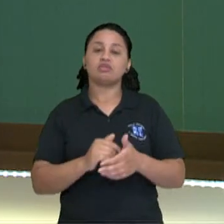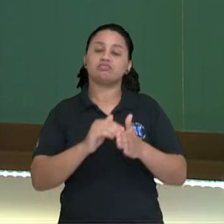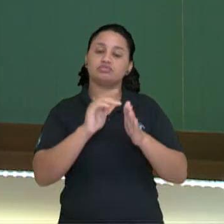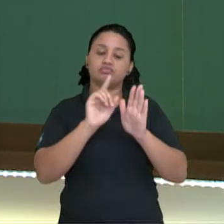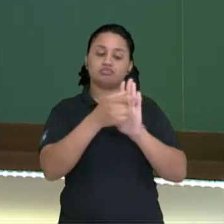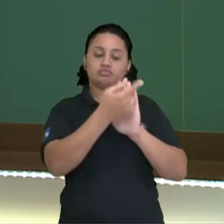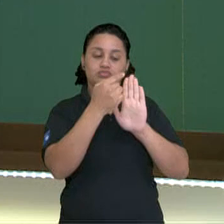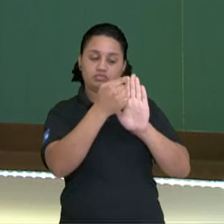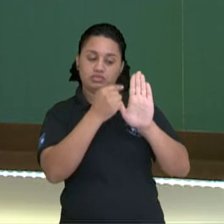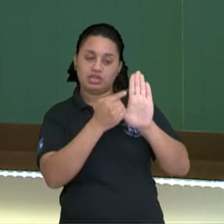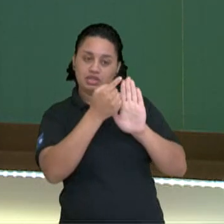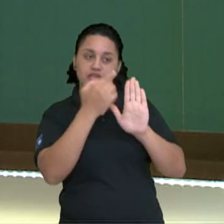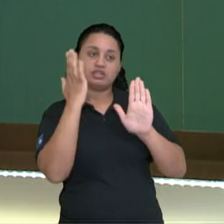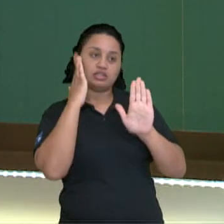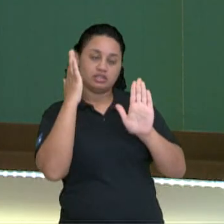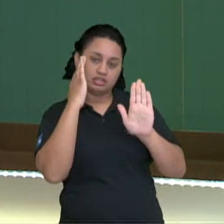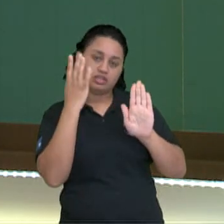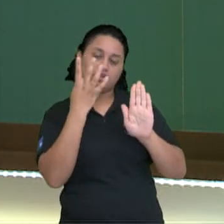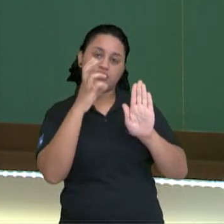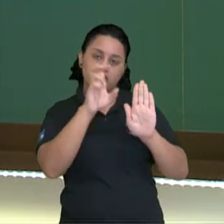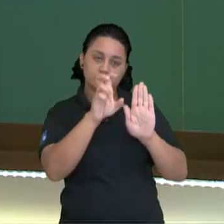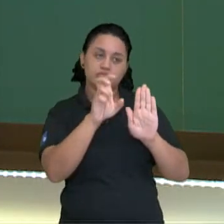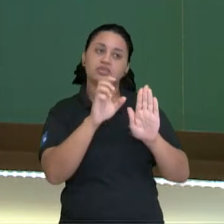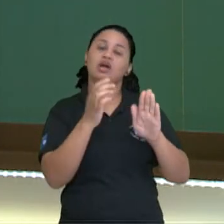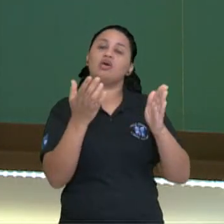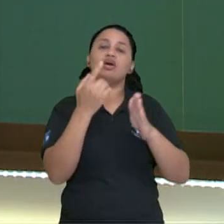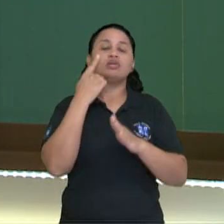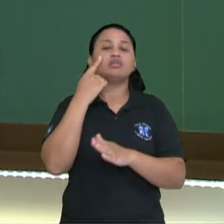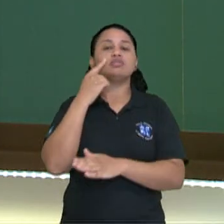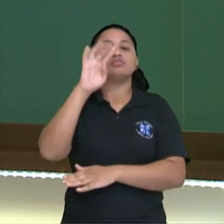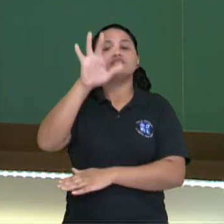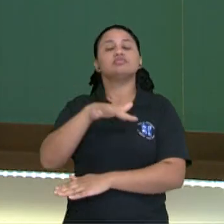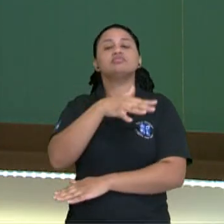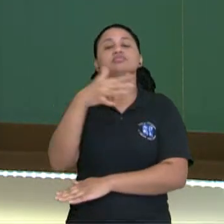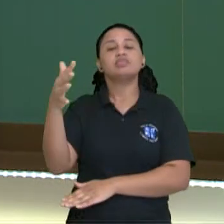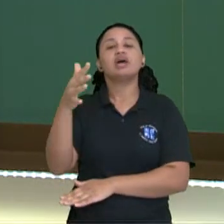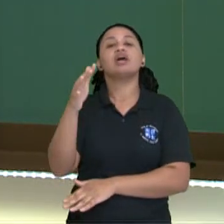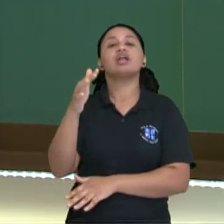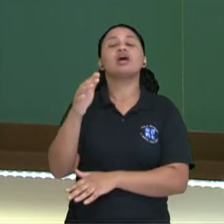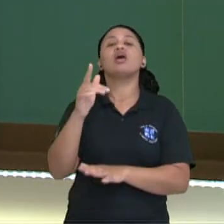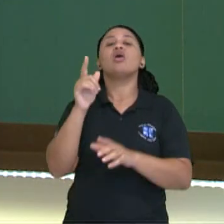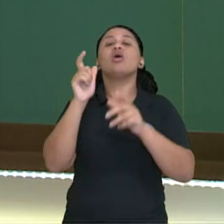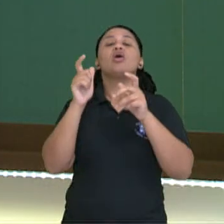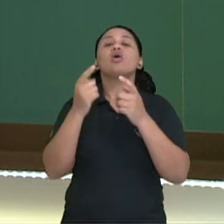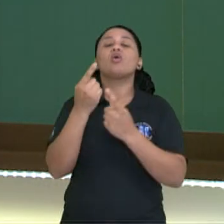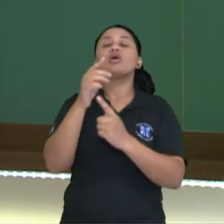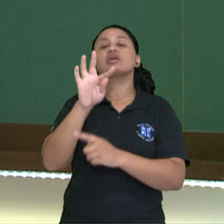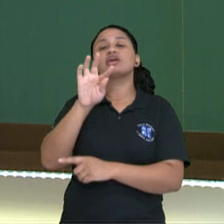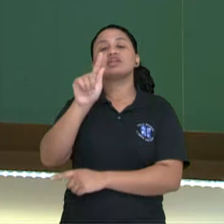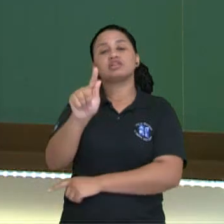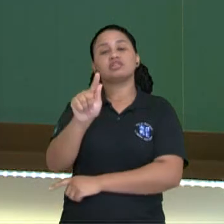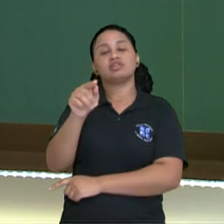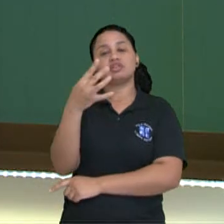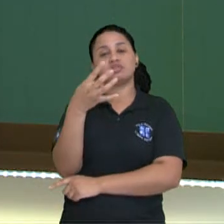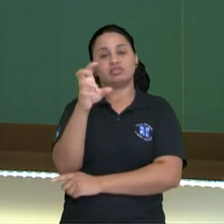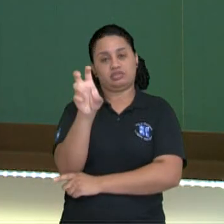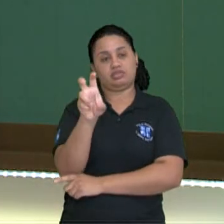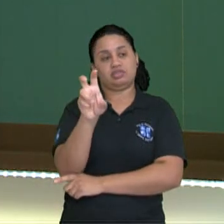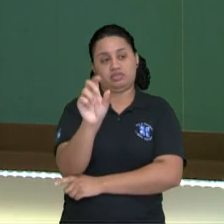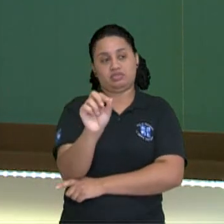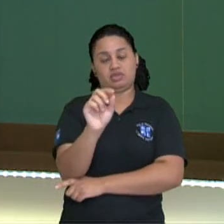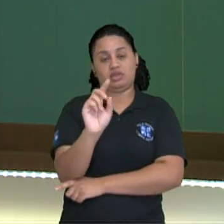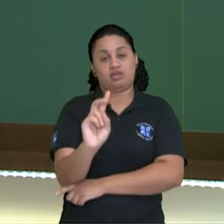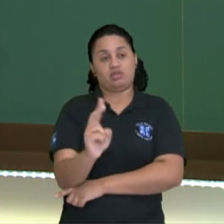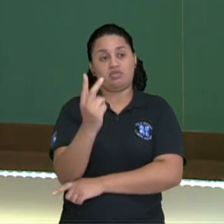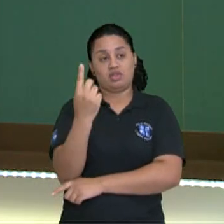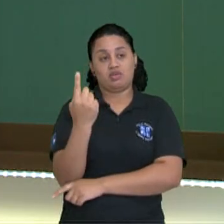primeiro quadrante, achei o ângulo correspondente, aí eu vou lá na minha tabelinha e encontro qual que é a tangente de 45 graus, que vale